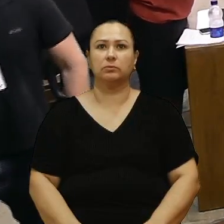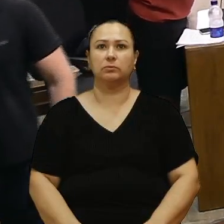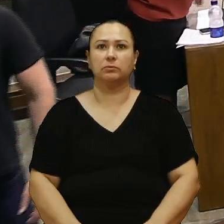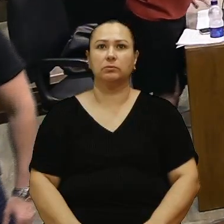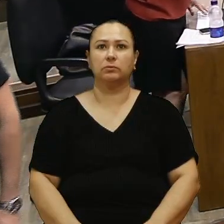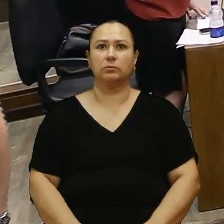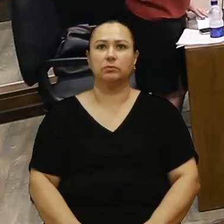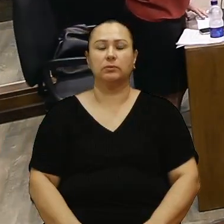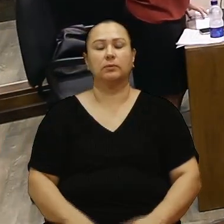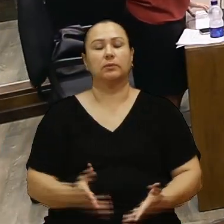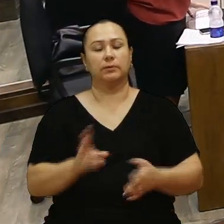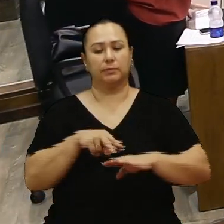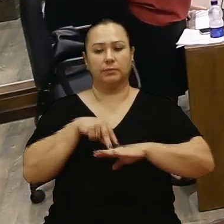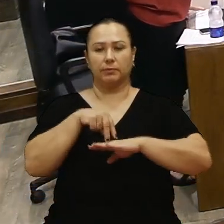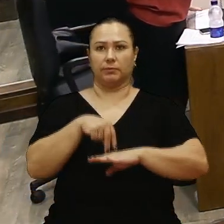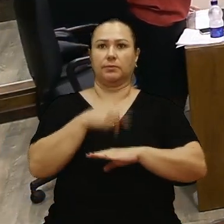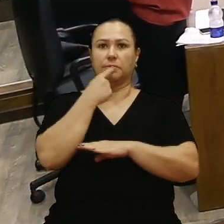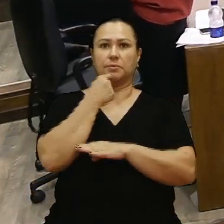Bom,